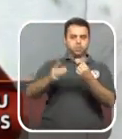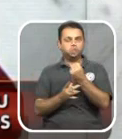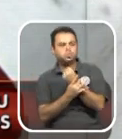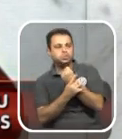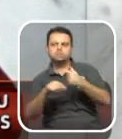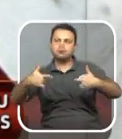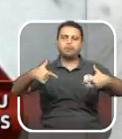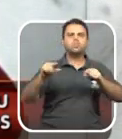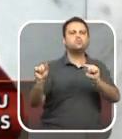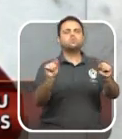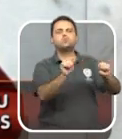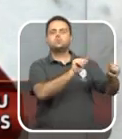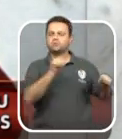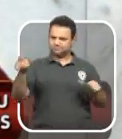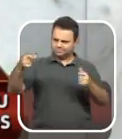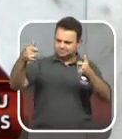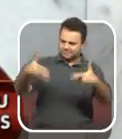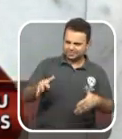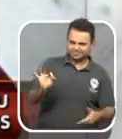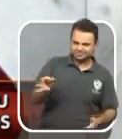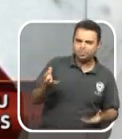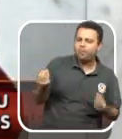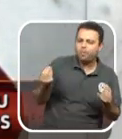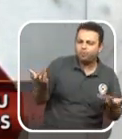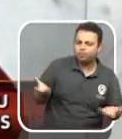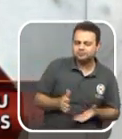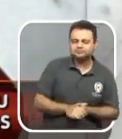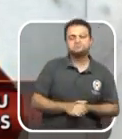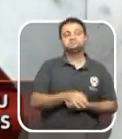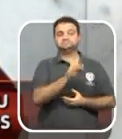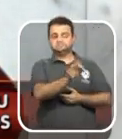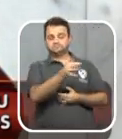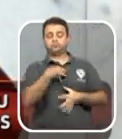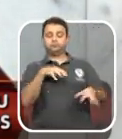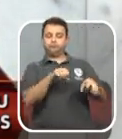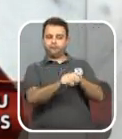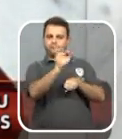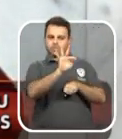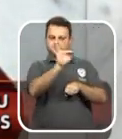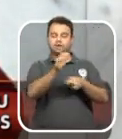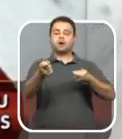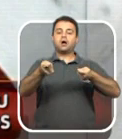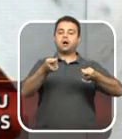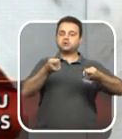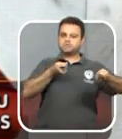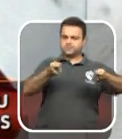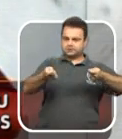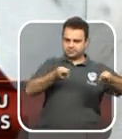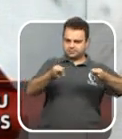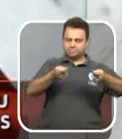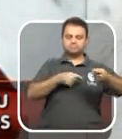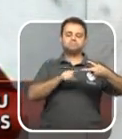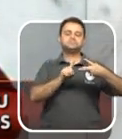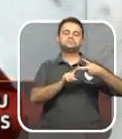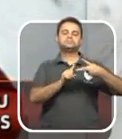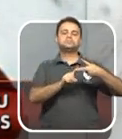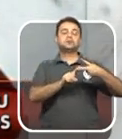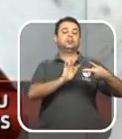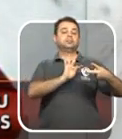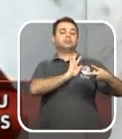servidores para selecionar, fazer o descarte correto desses documentos, que agora não vai ser mais necessário daqui para frente, né? E